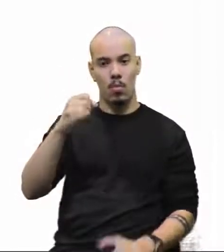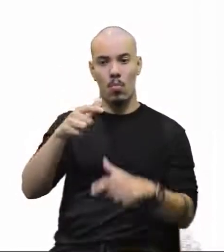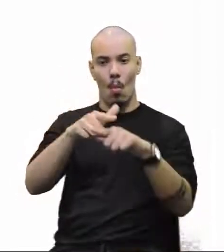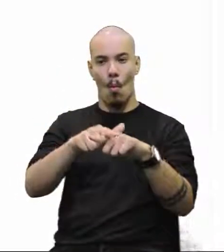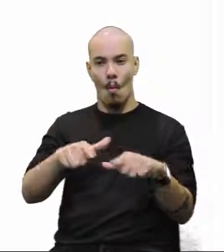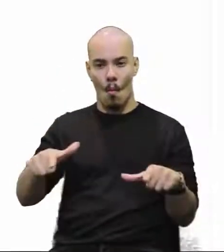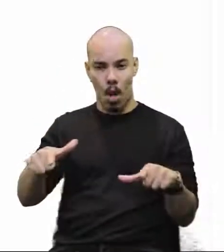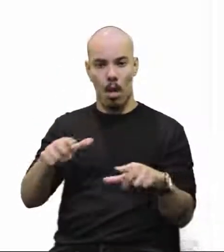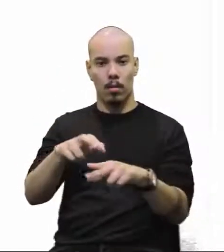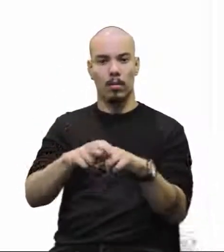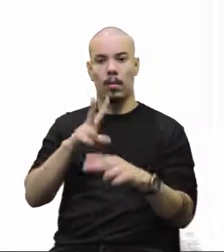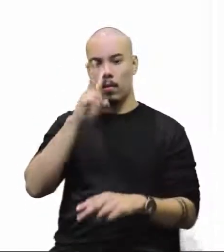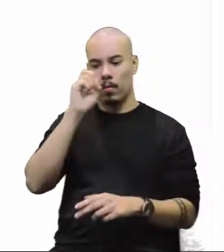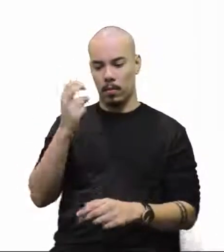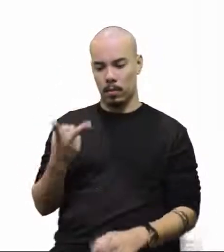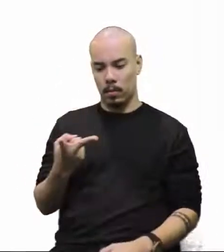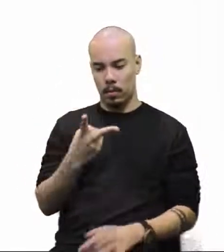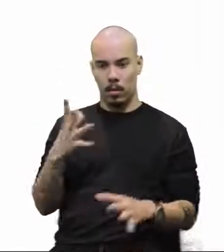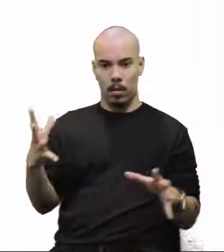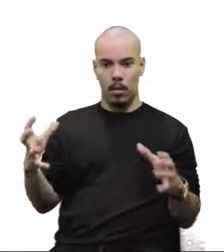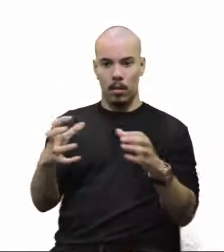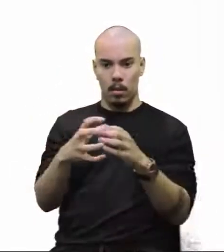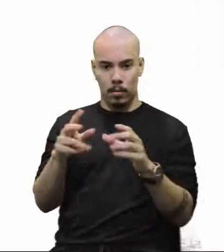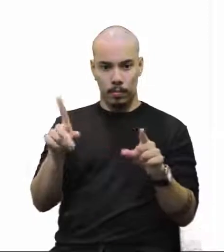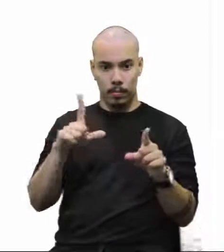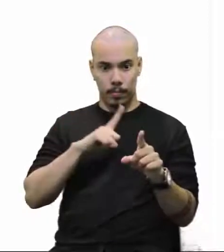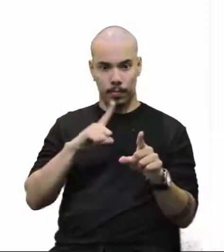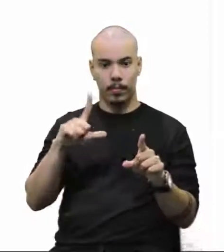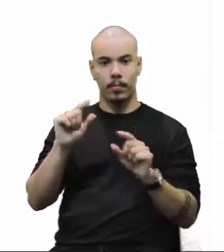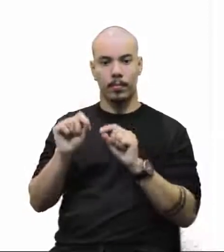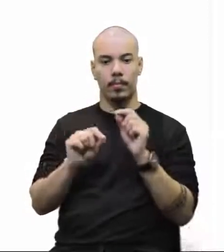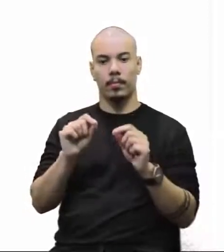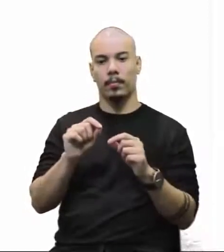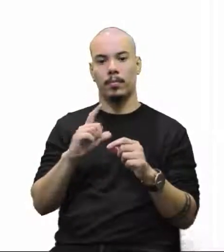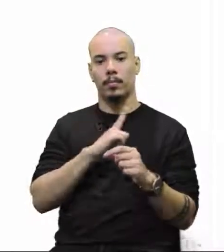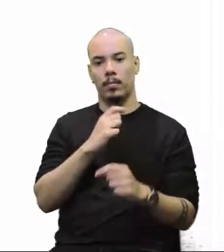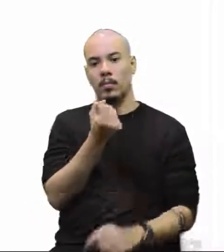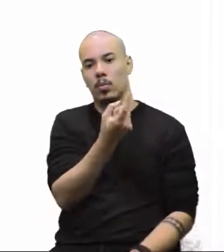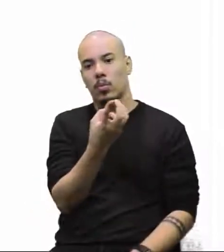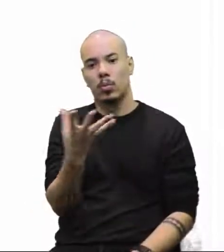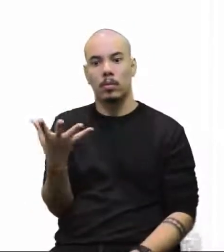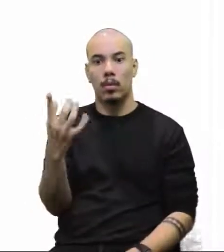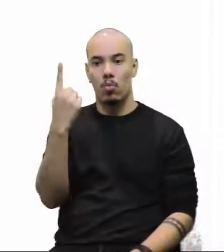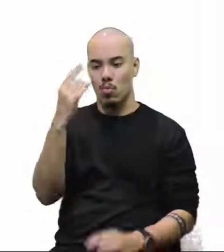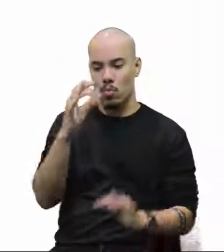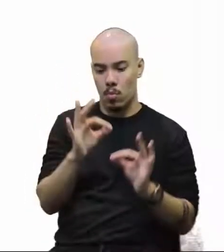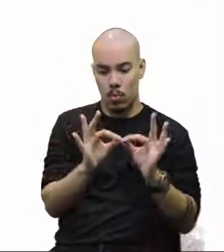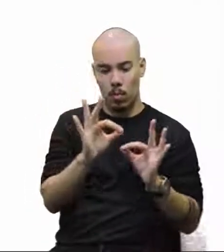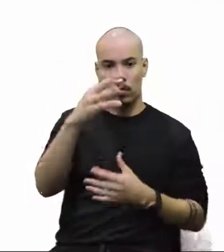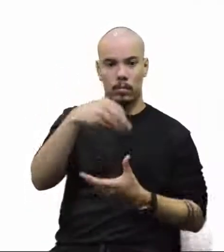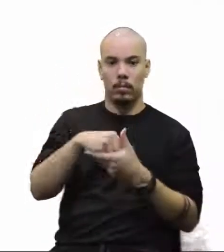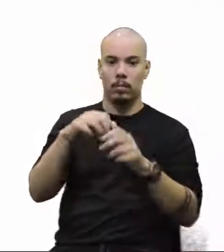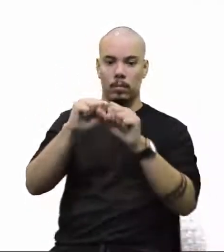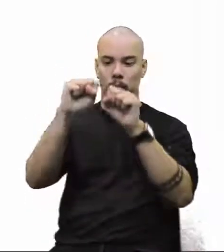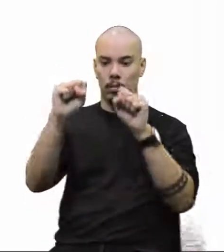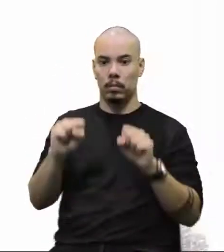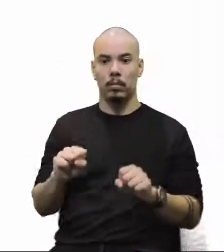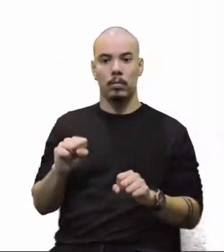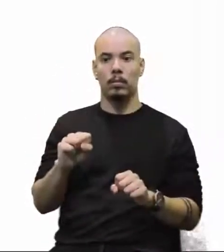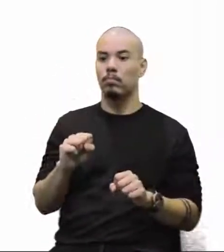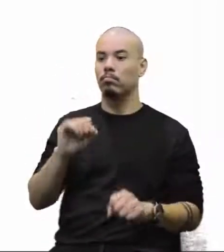força magnética entre eles, por unidade de comprimento, por cada 1 metro de comprimento, no sistema internacional tem